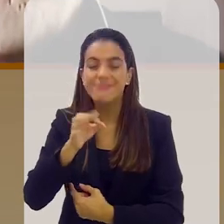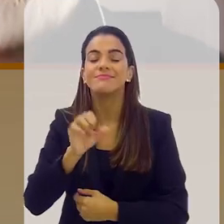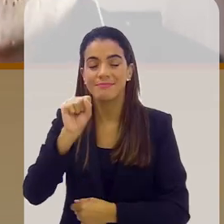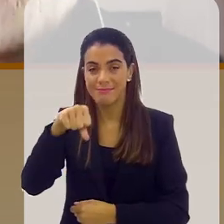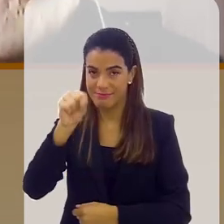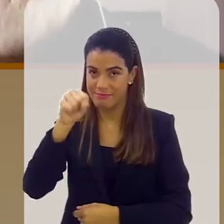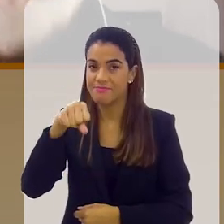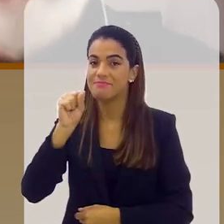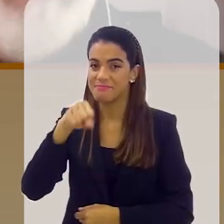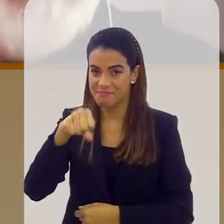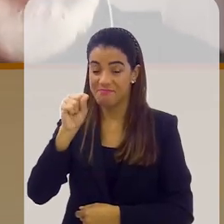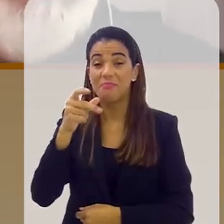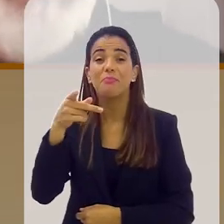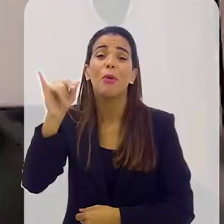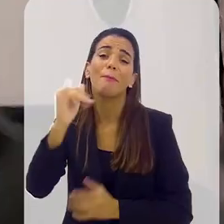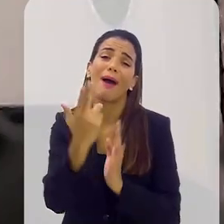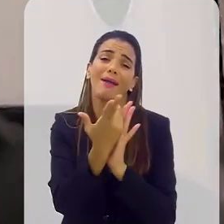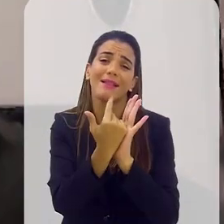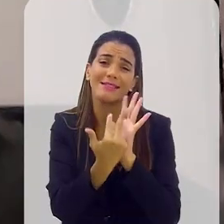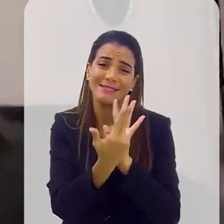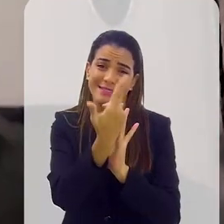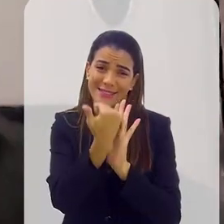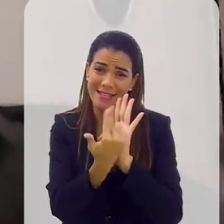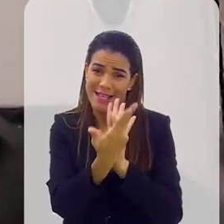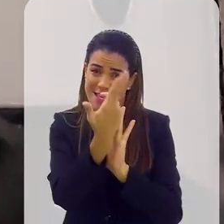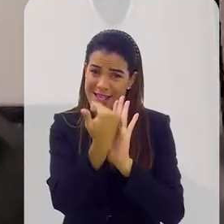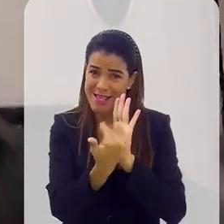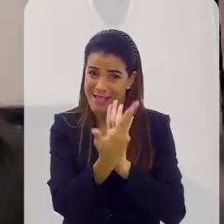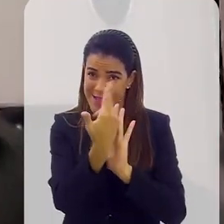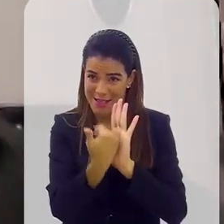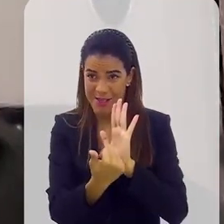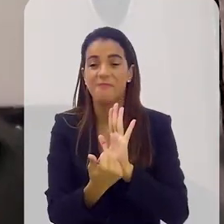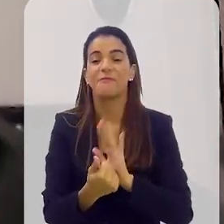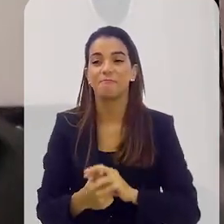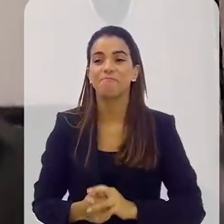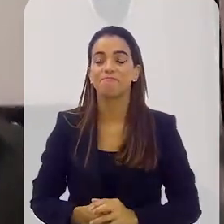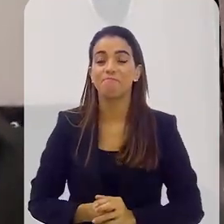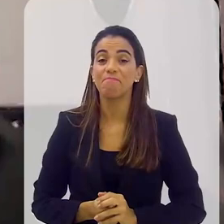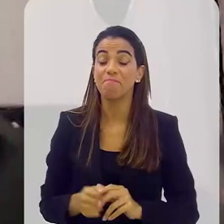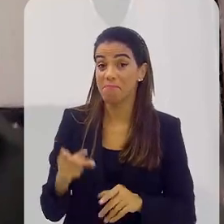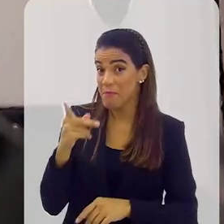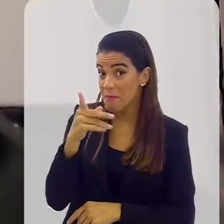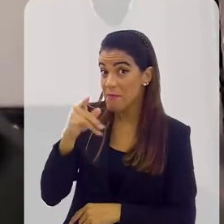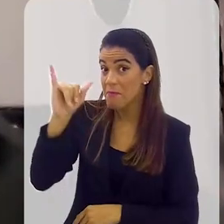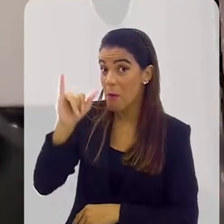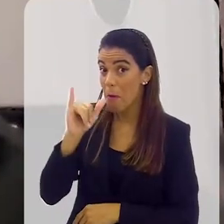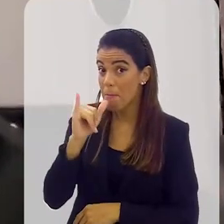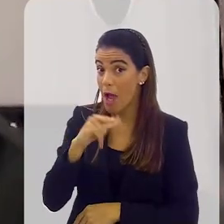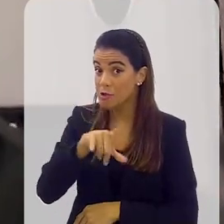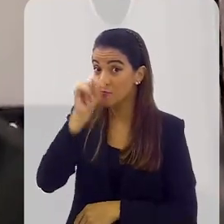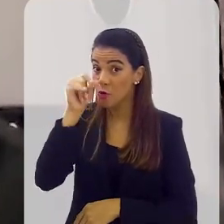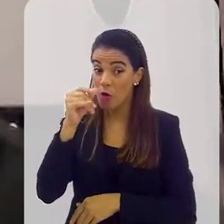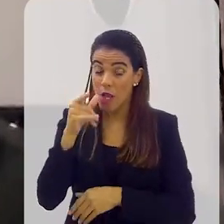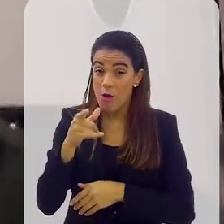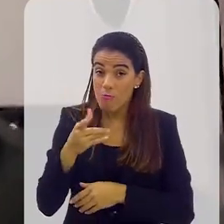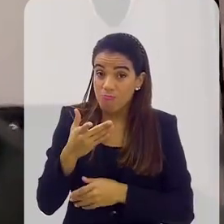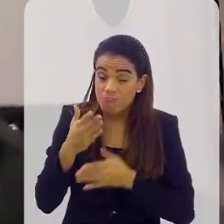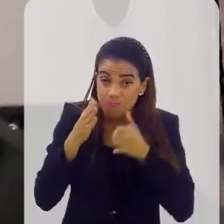veia artística, né? Meu pai desenhava, né? Meu pai, apesar de ter seguido a